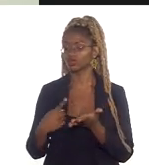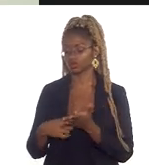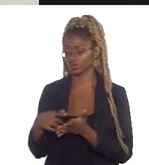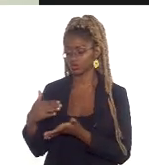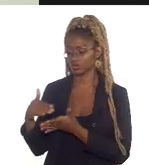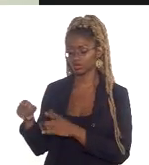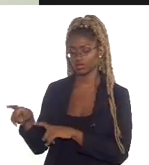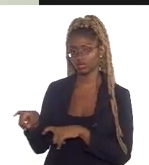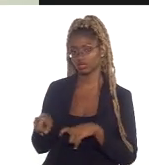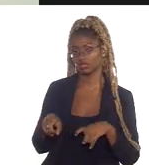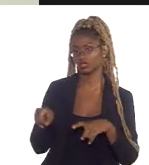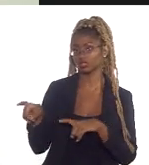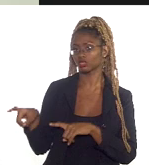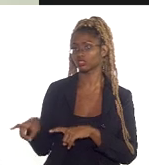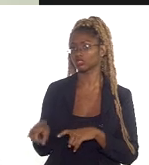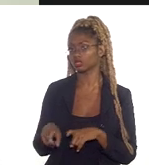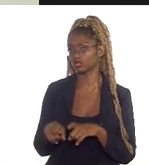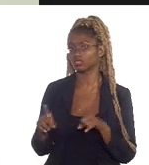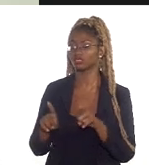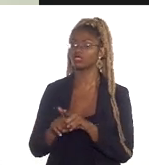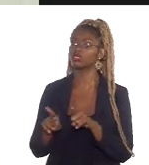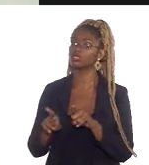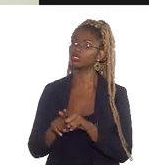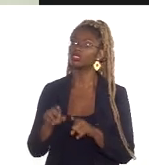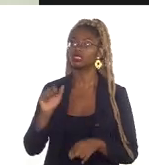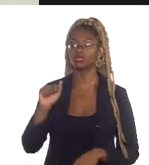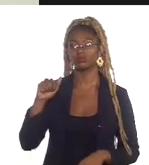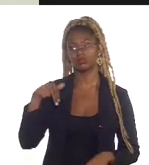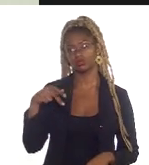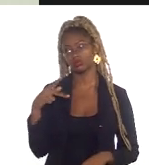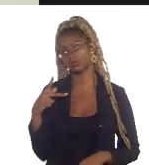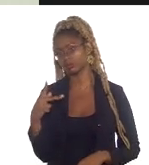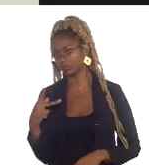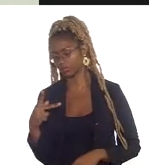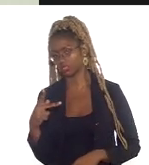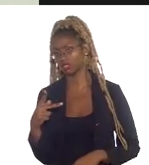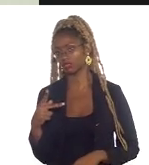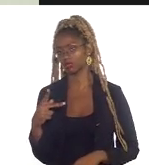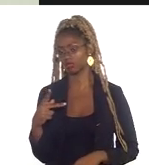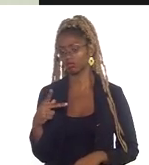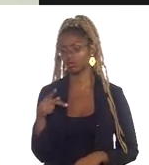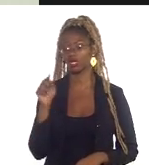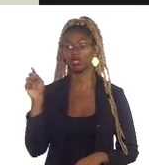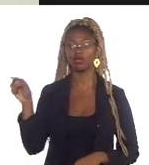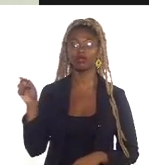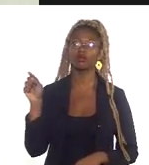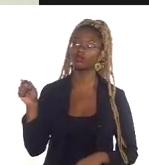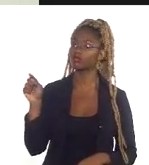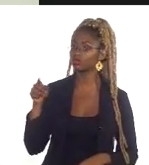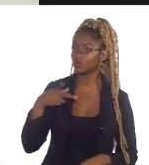Cefaz e a ANP, se aquilo